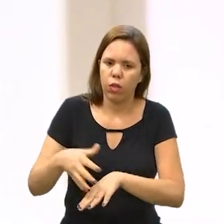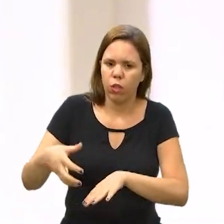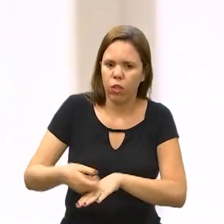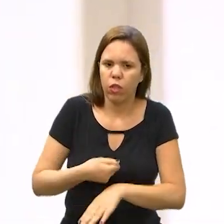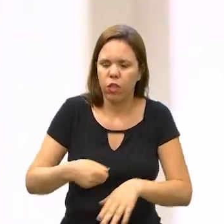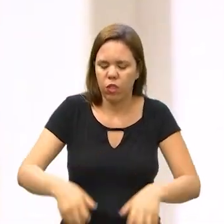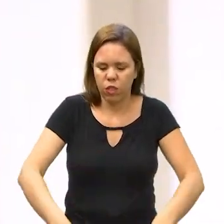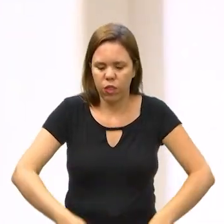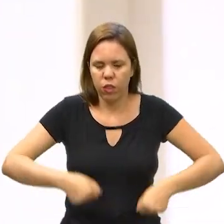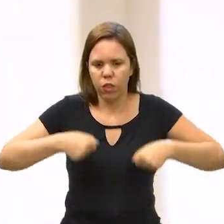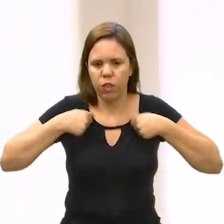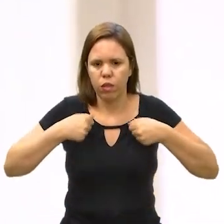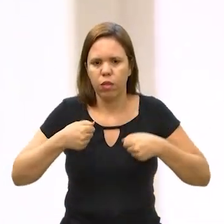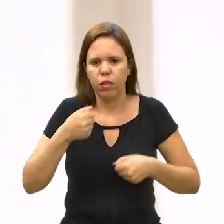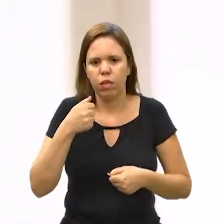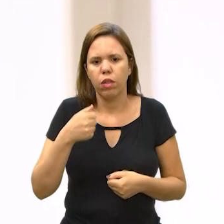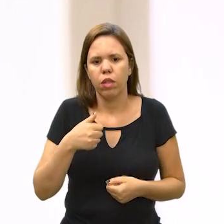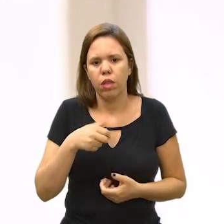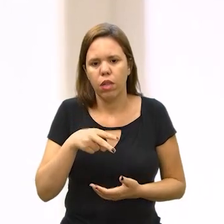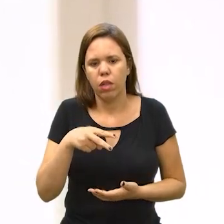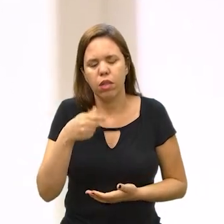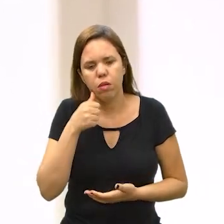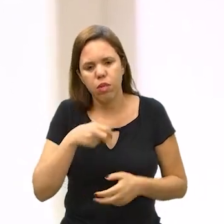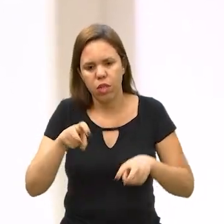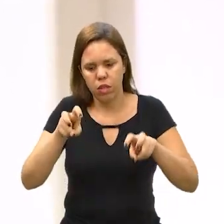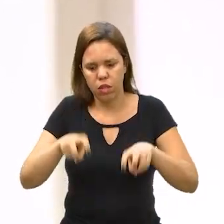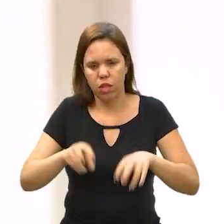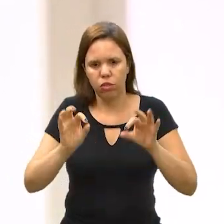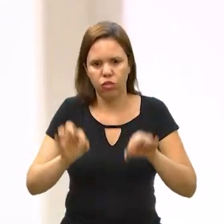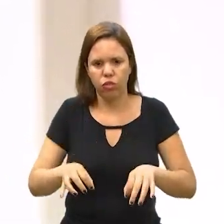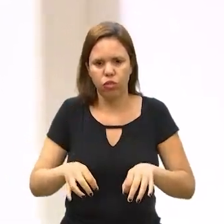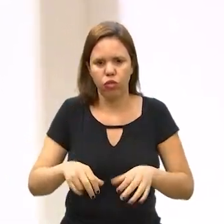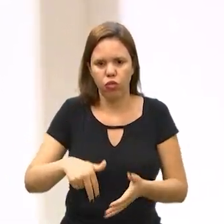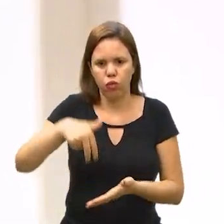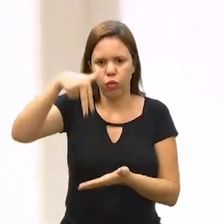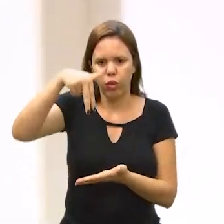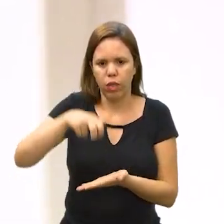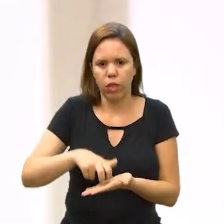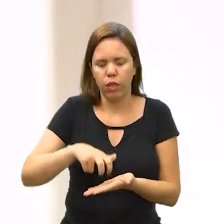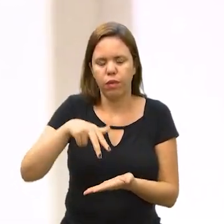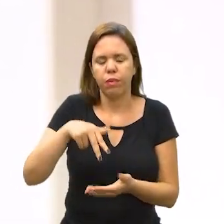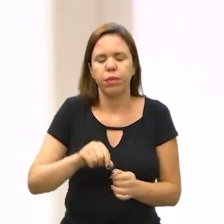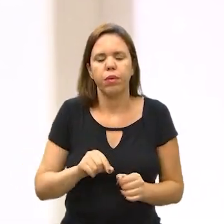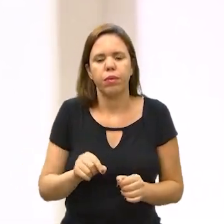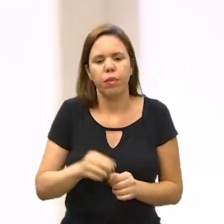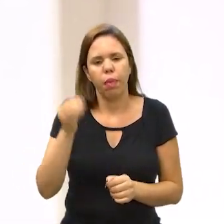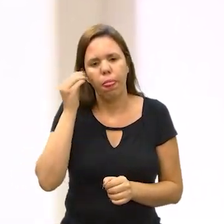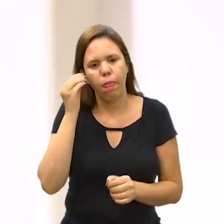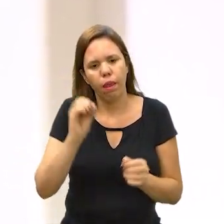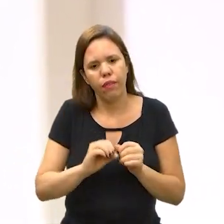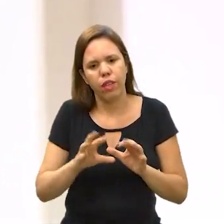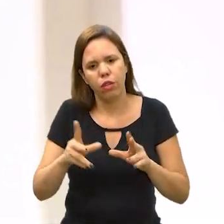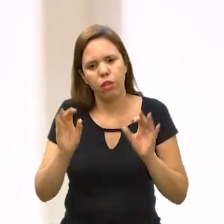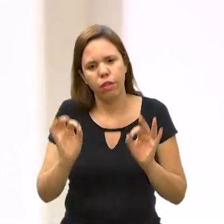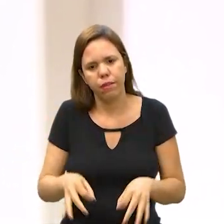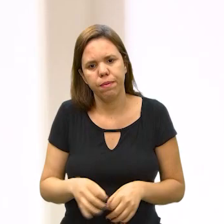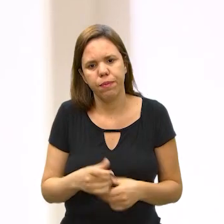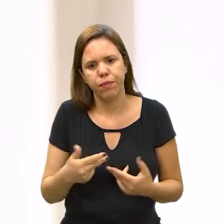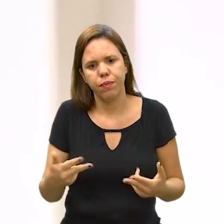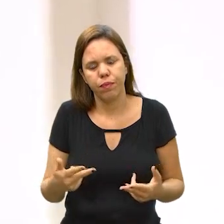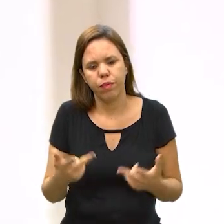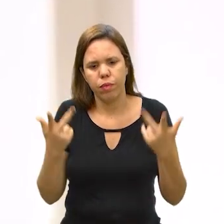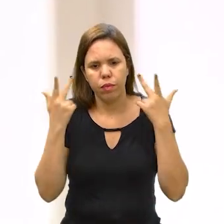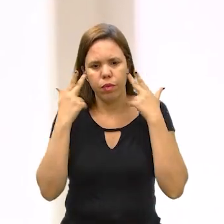de ginástica, pegar as meninas, sentar direito, subir, levantar e tentar fazer com elas